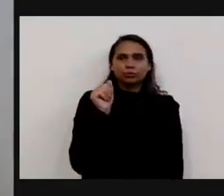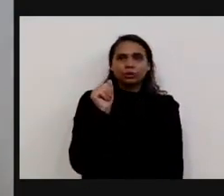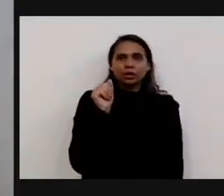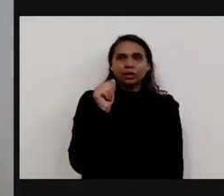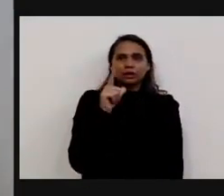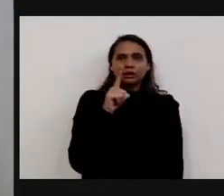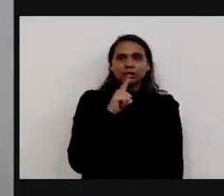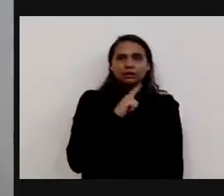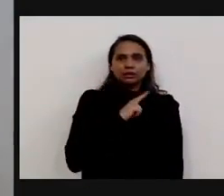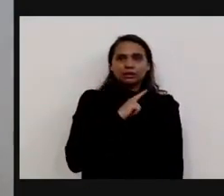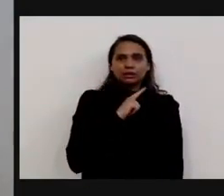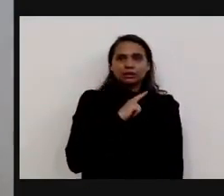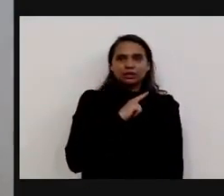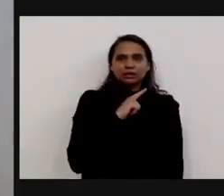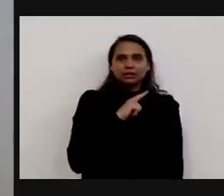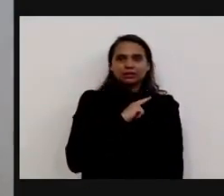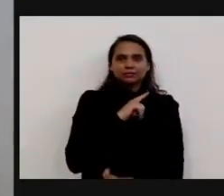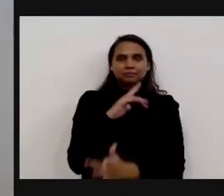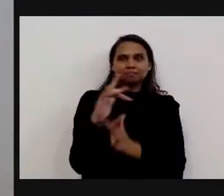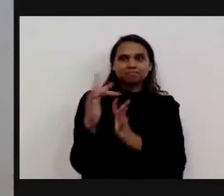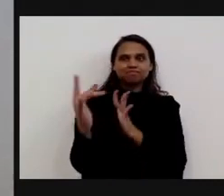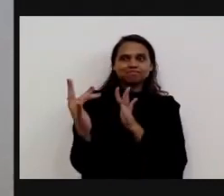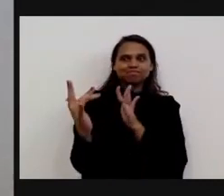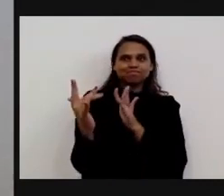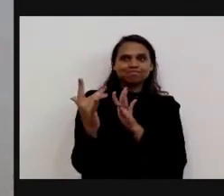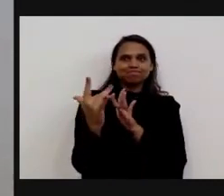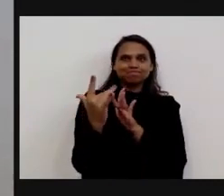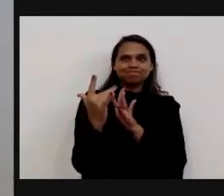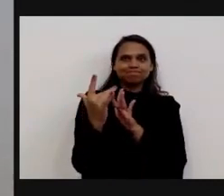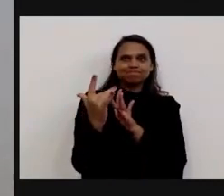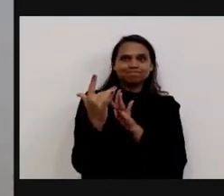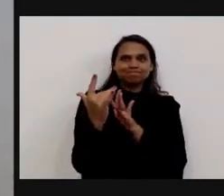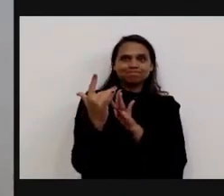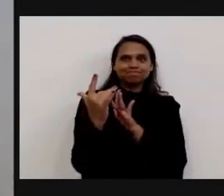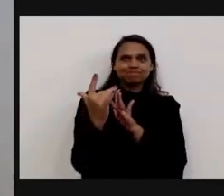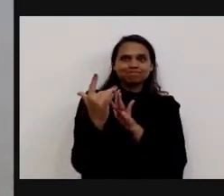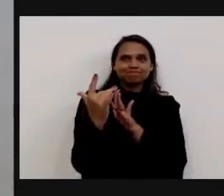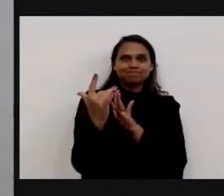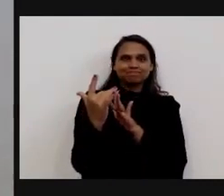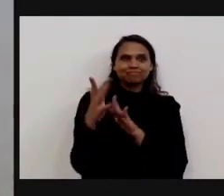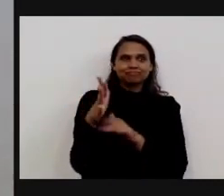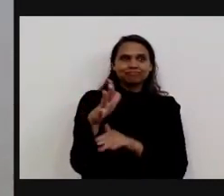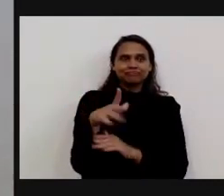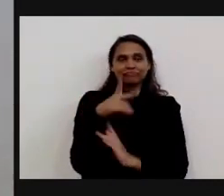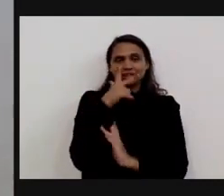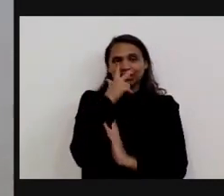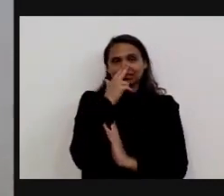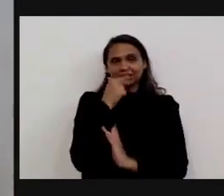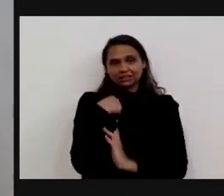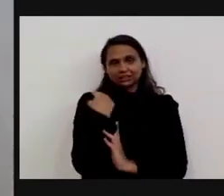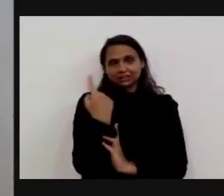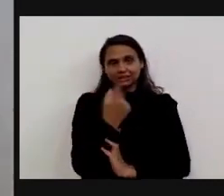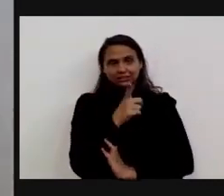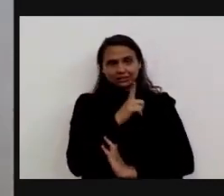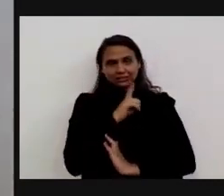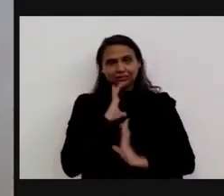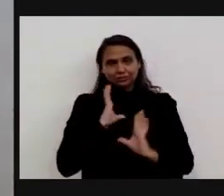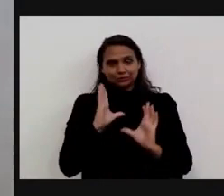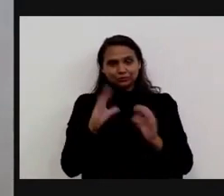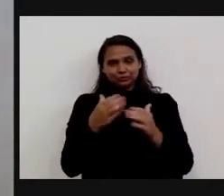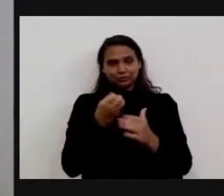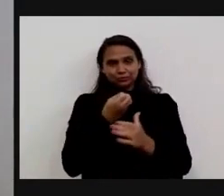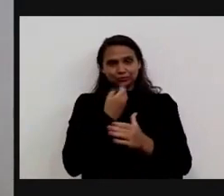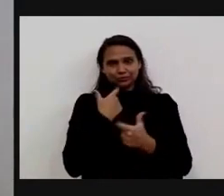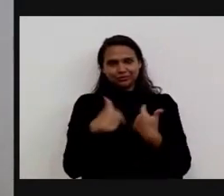acho que rolou uma a gente tem né Eu acho que eu percebi ele a gente tem bom relacionamento um trabalho